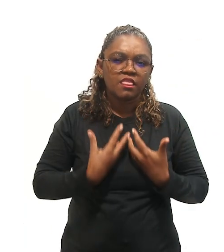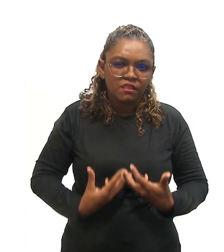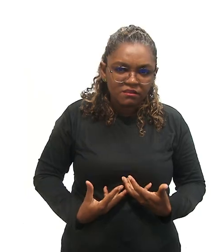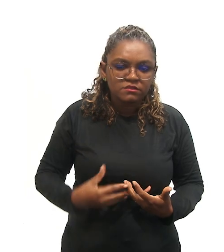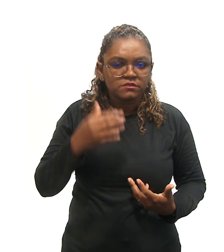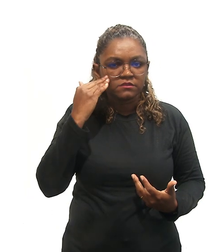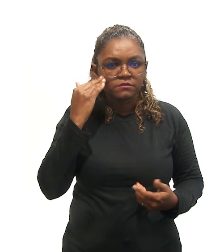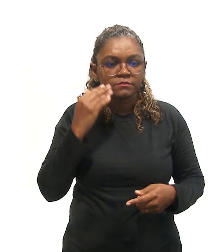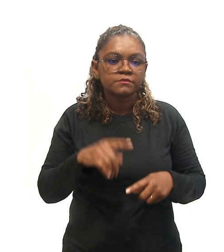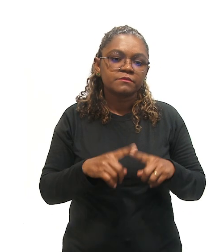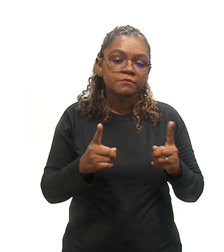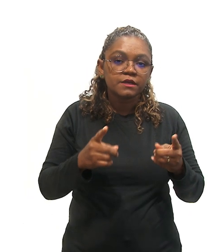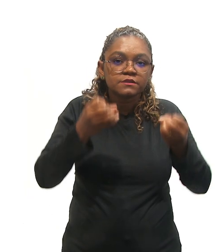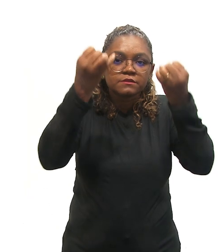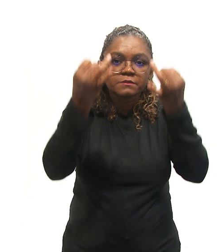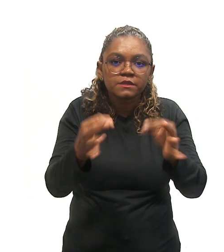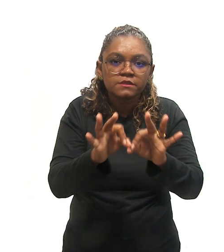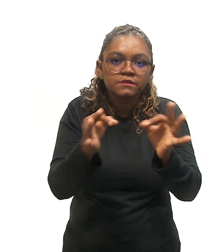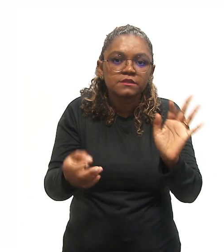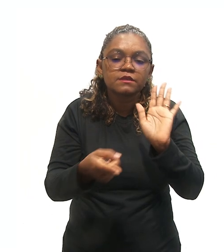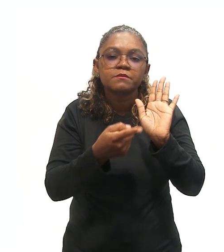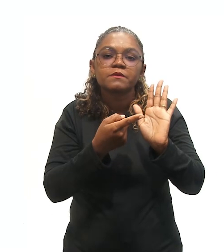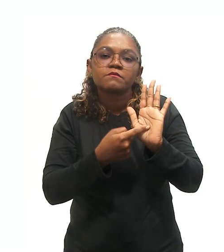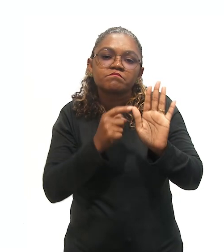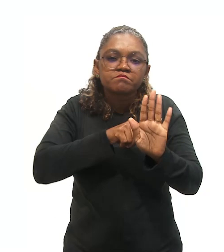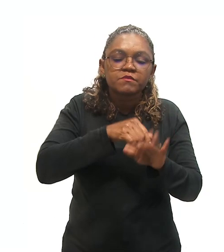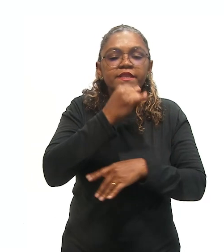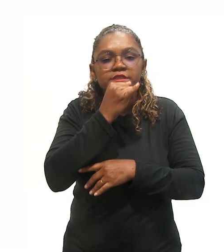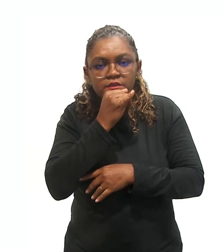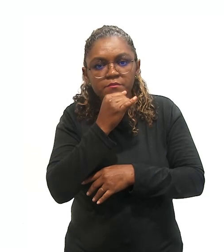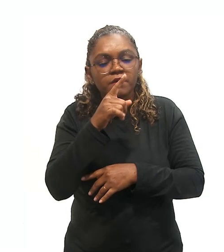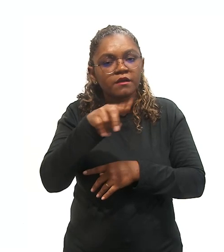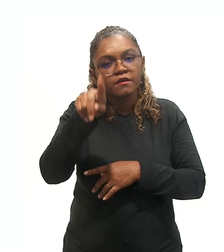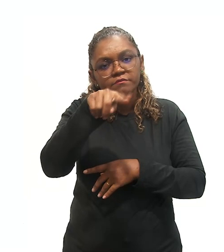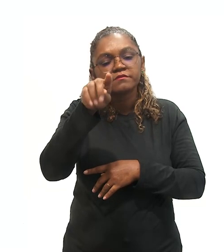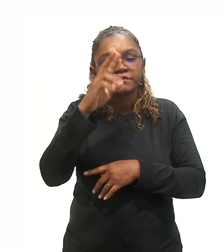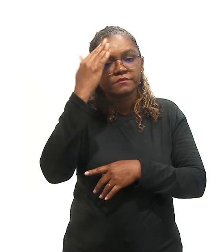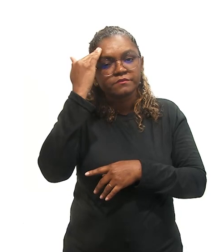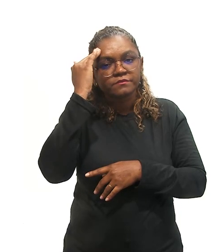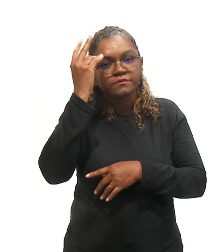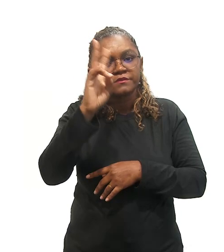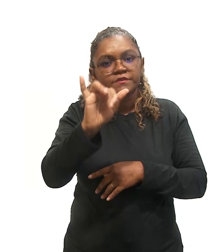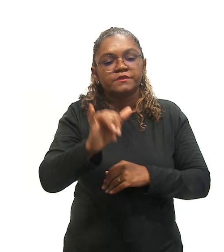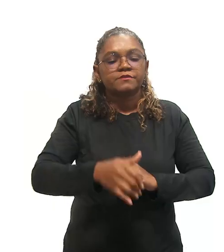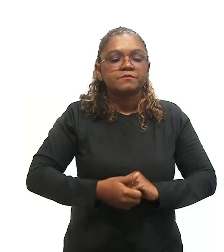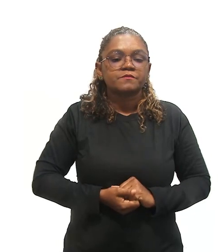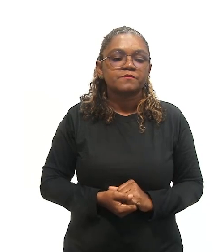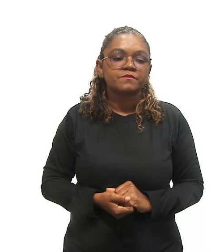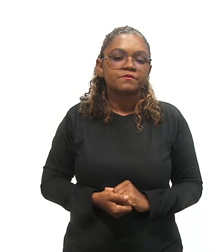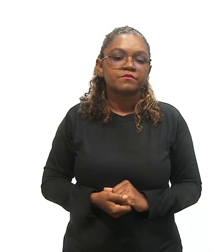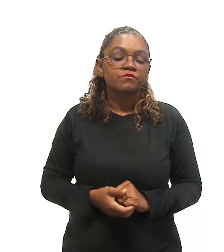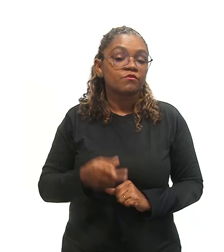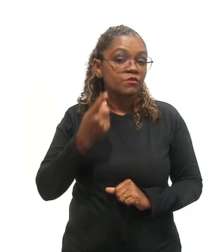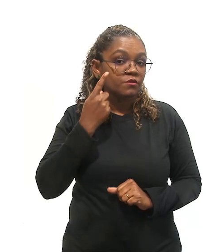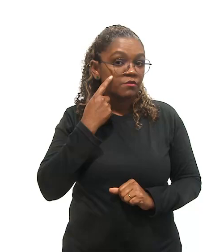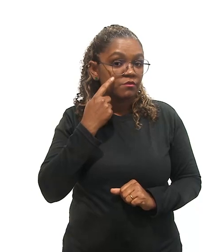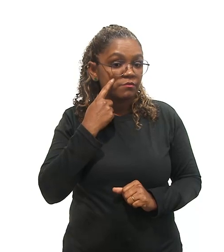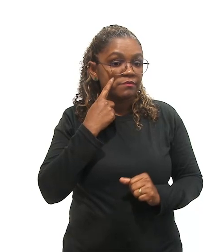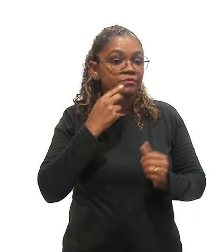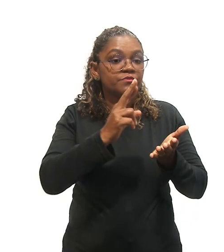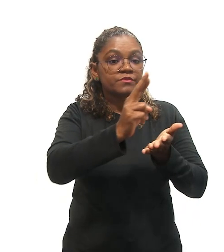né, traria. Vamos lá então para o relatório de gestão fiscal. Outro relatório